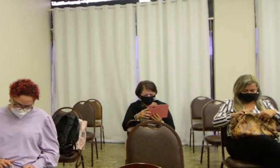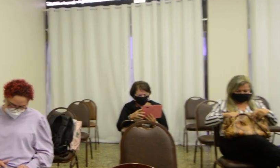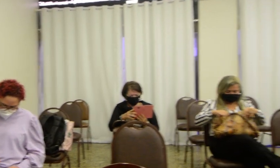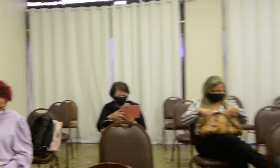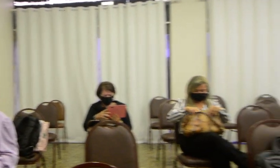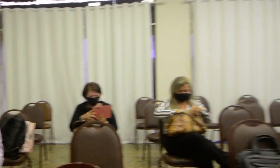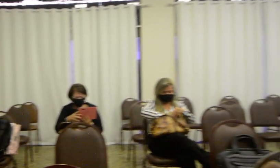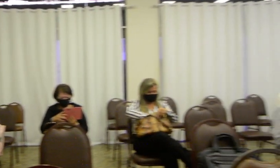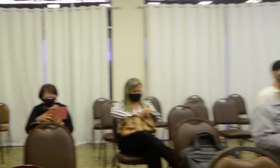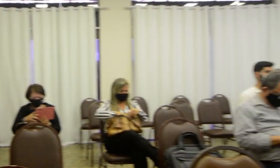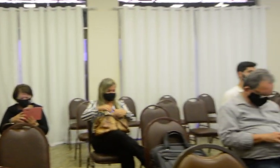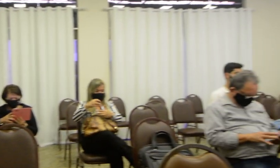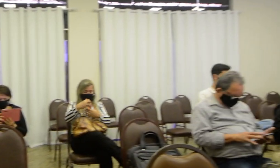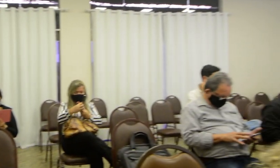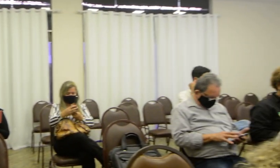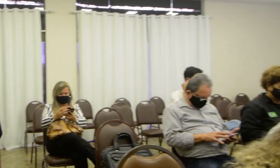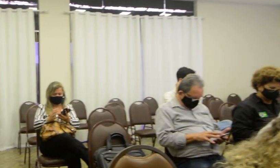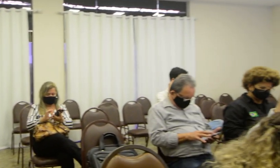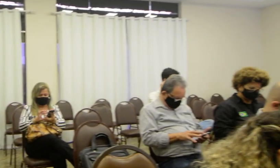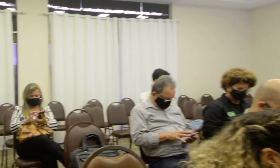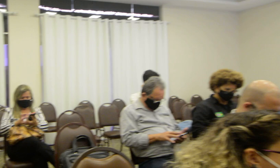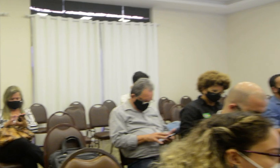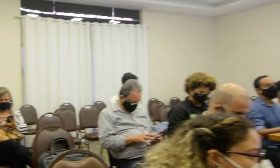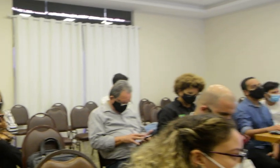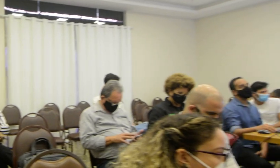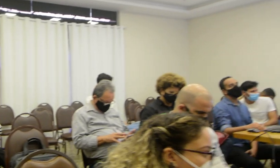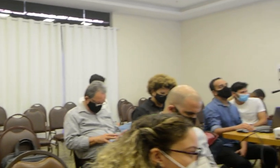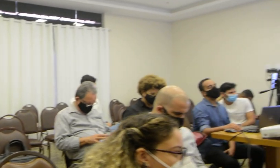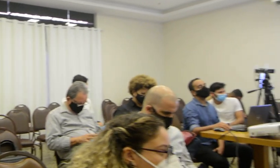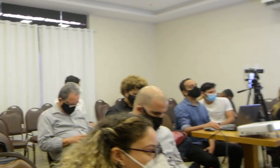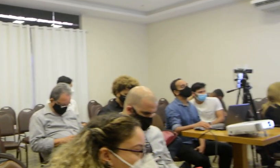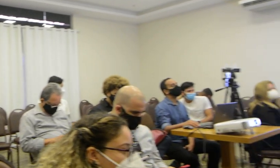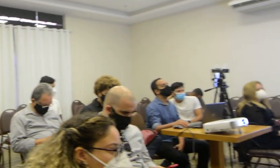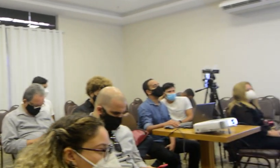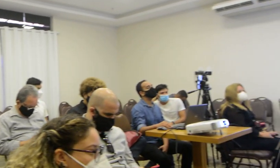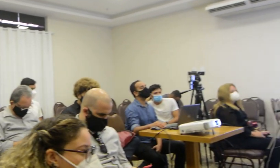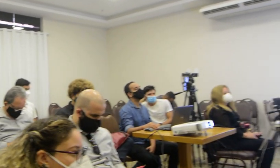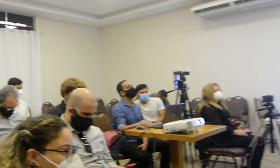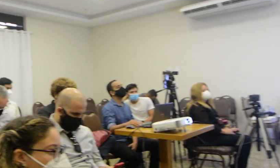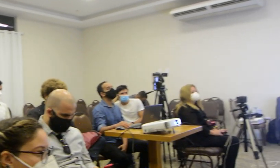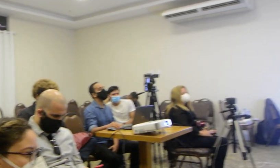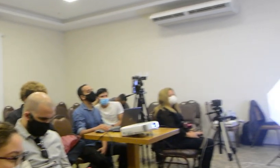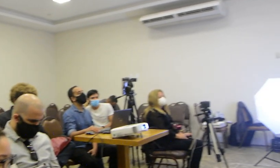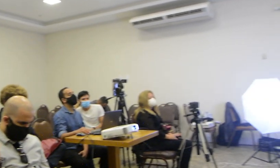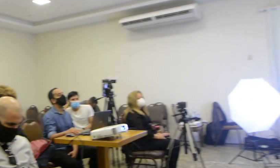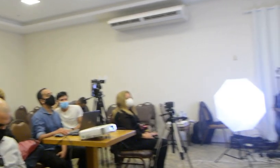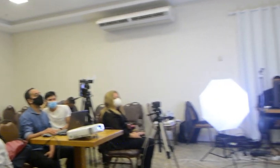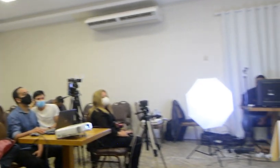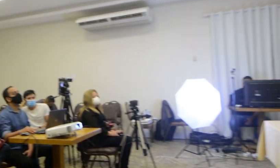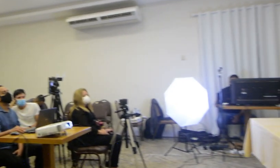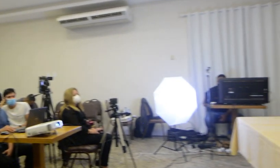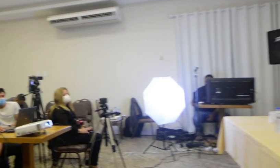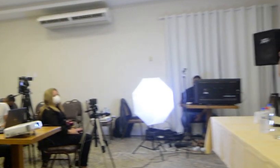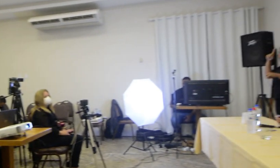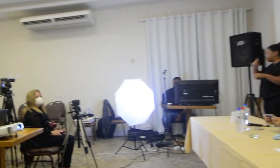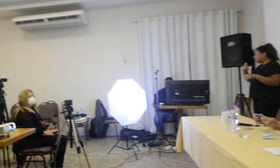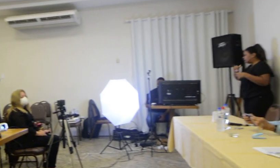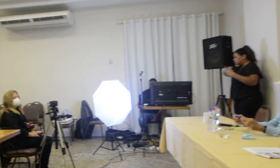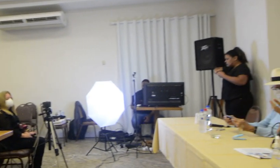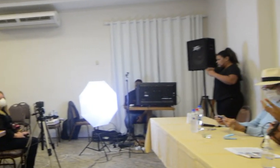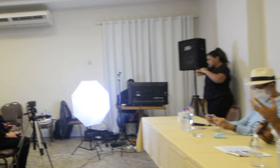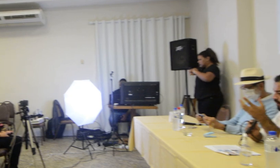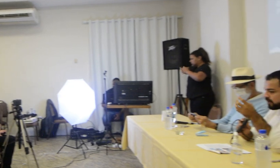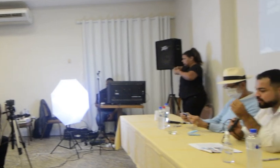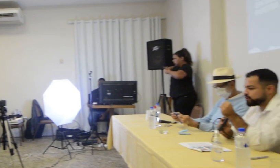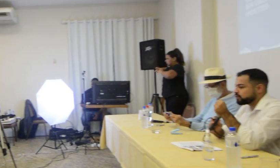fios. Né? Os postes que a gente tem em Campo Frio estão numa situação bem complicada de emaranhado de